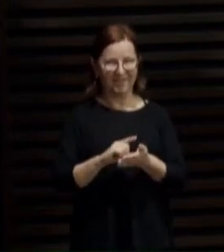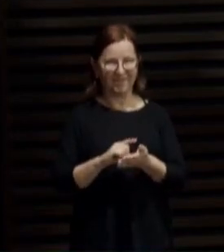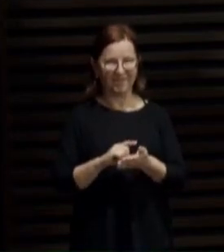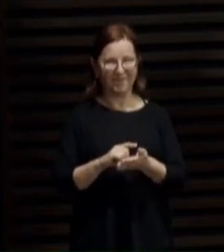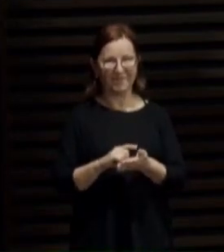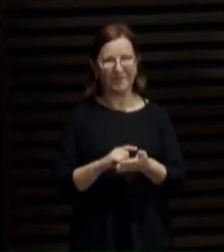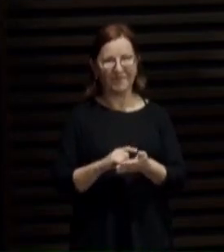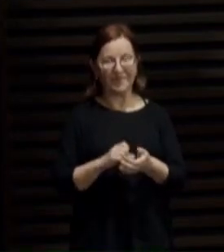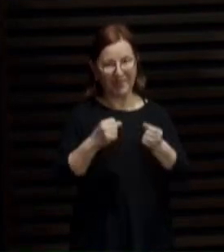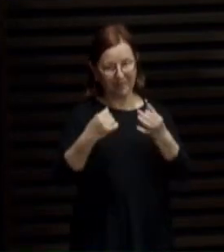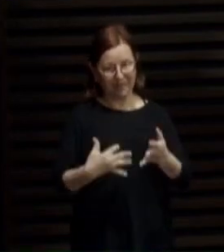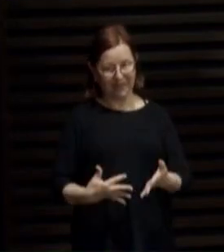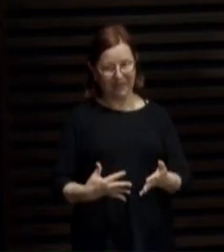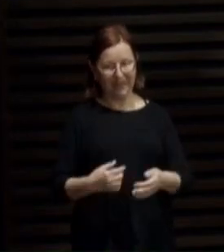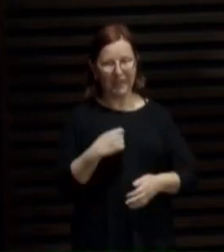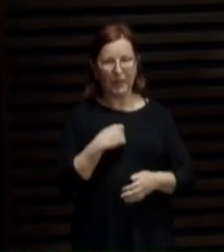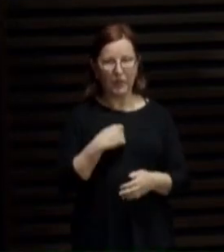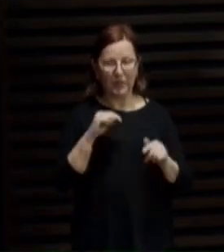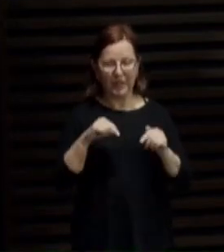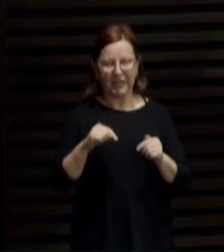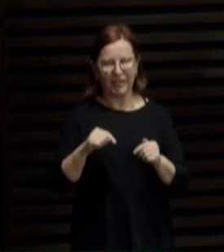Eu estou aqui há